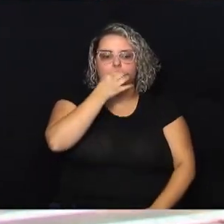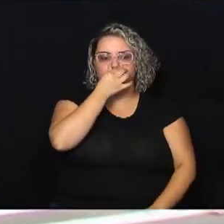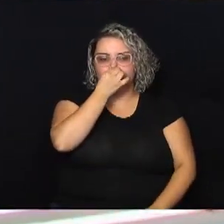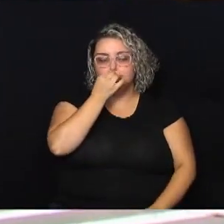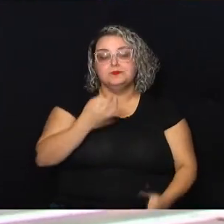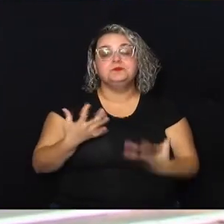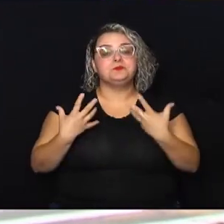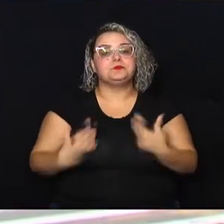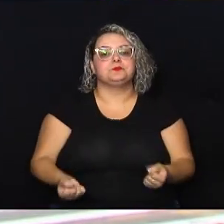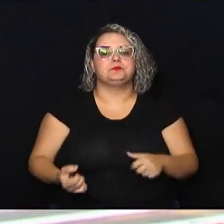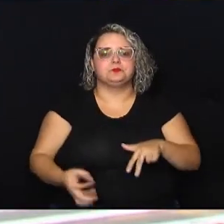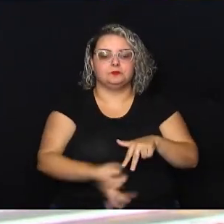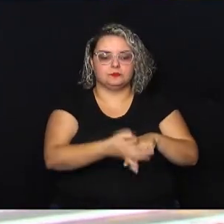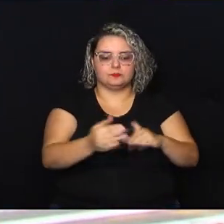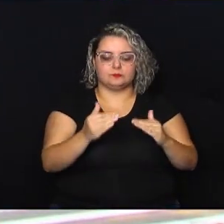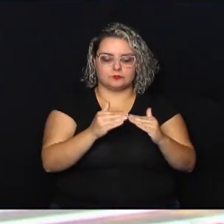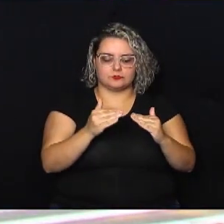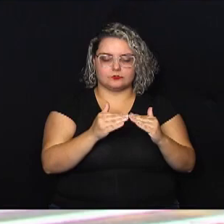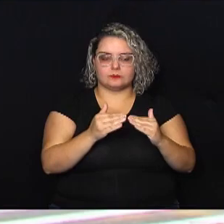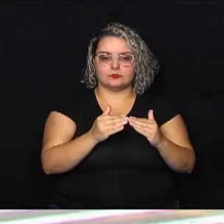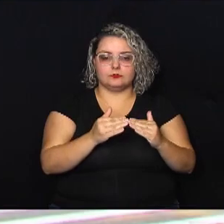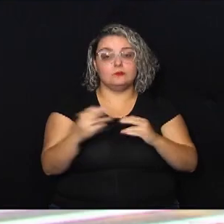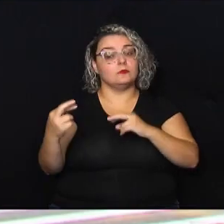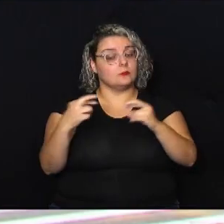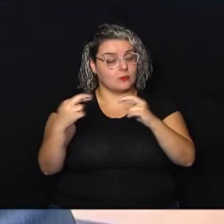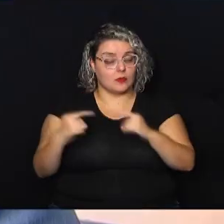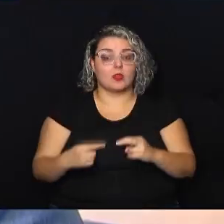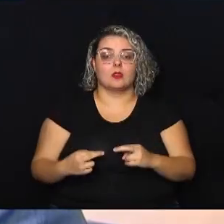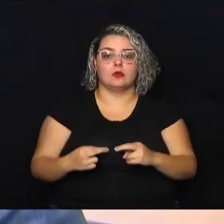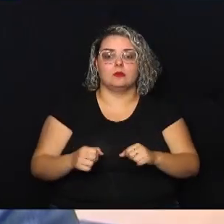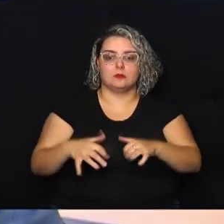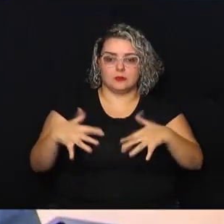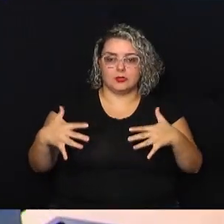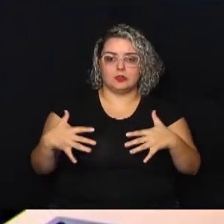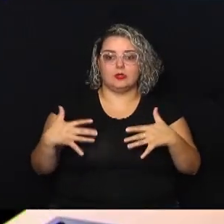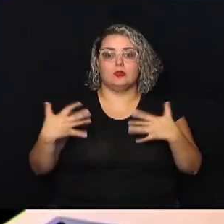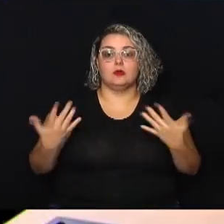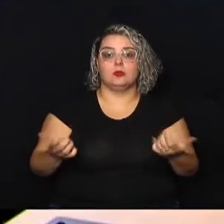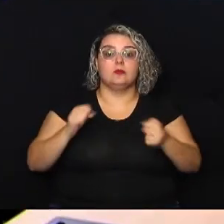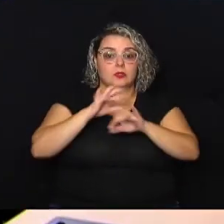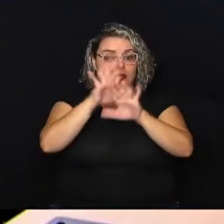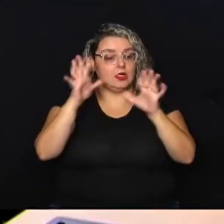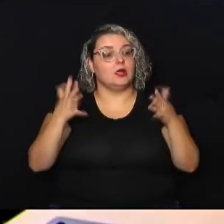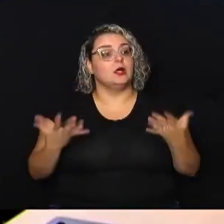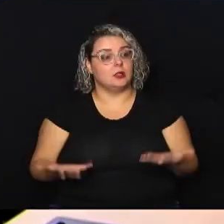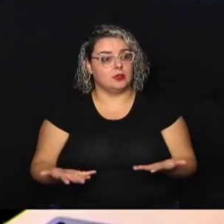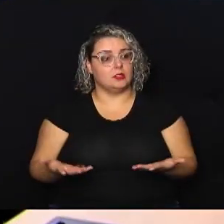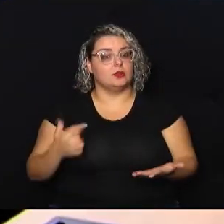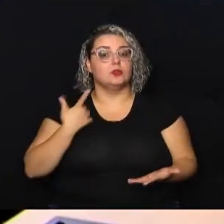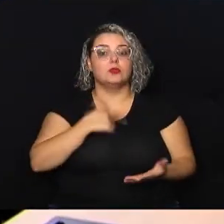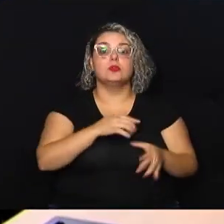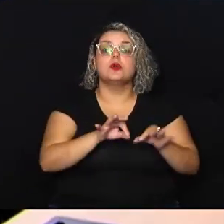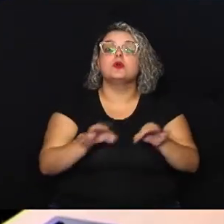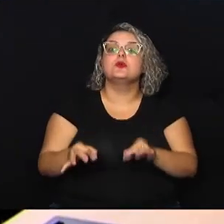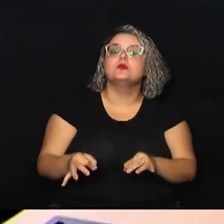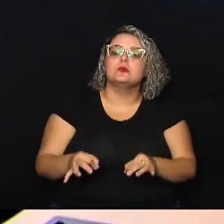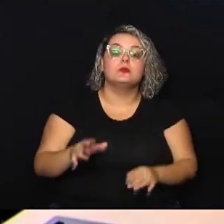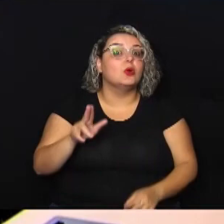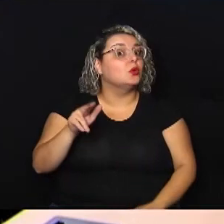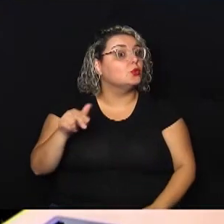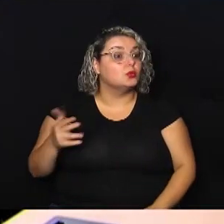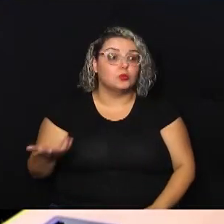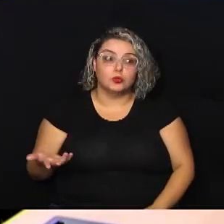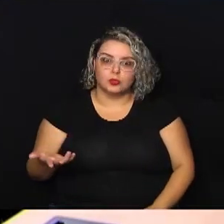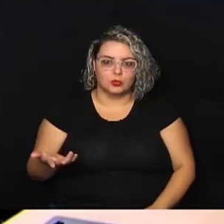receber parecer favorável, será analisada em plenário. O que fica claro é que o nosso projeto de forma alguma